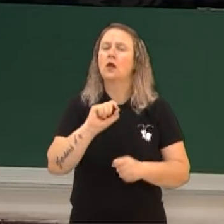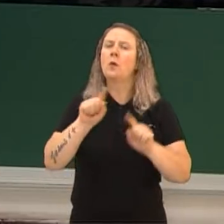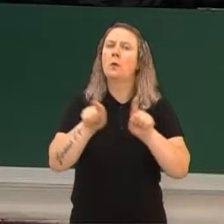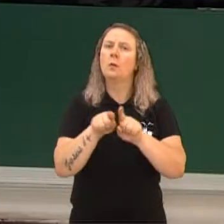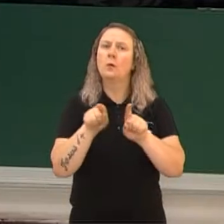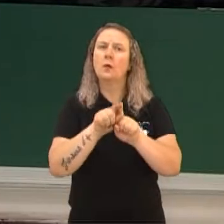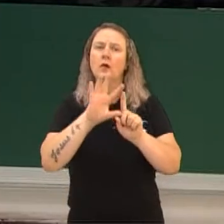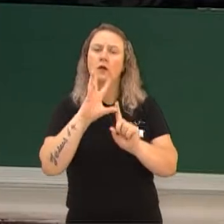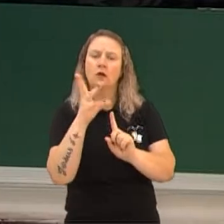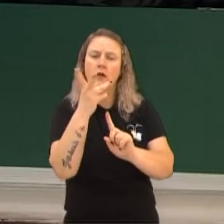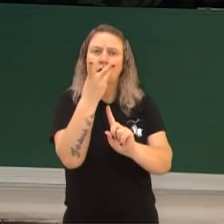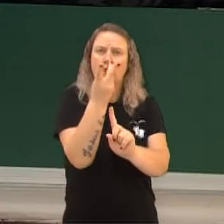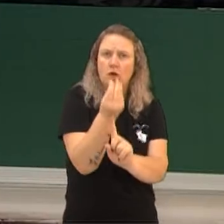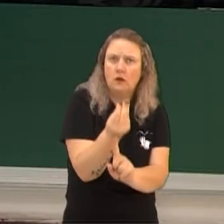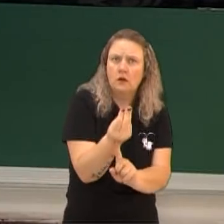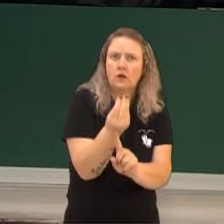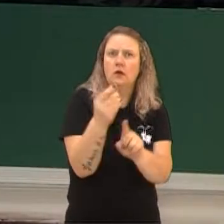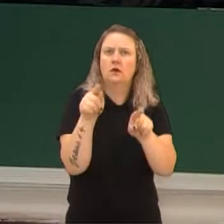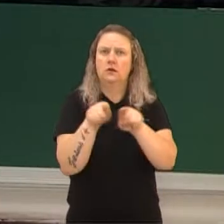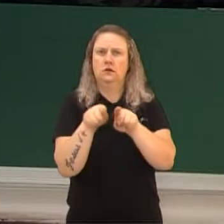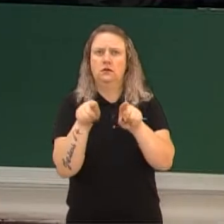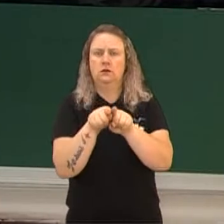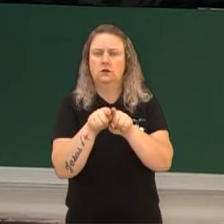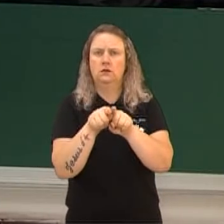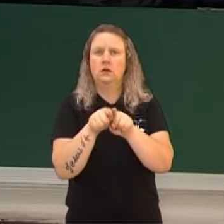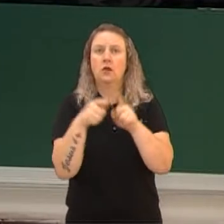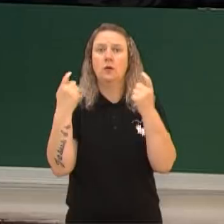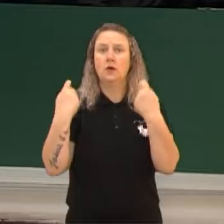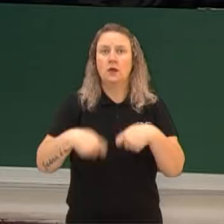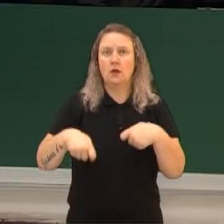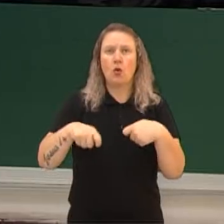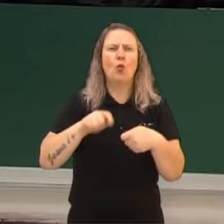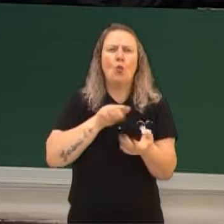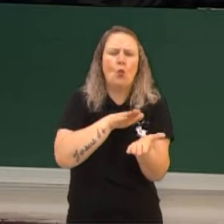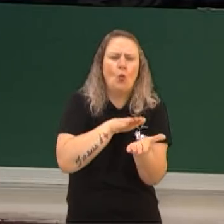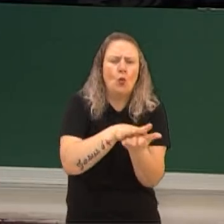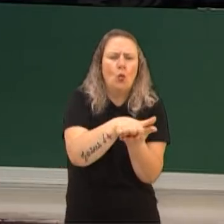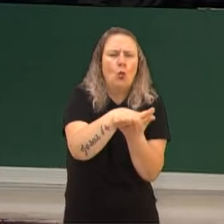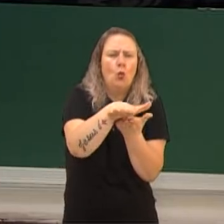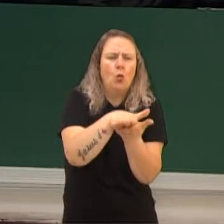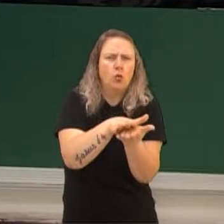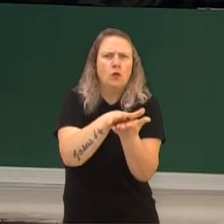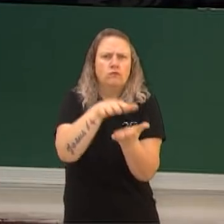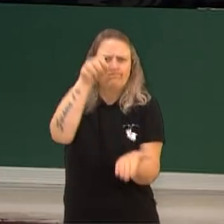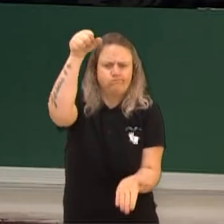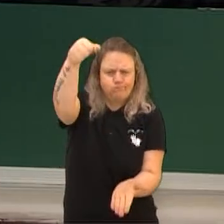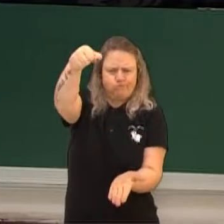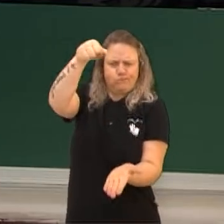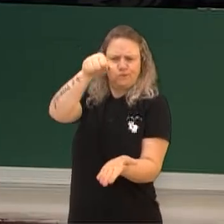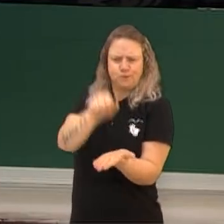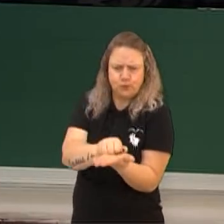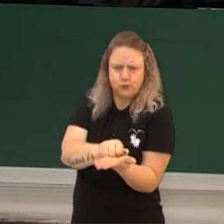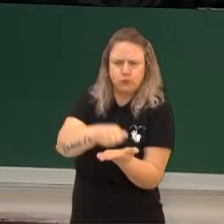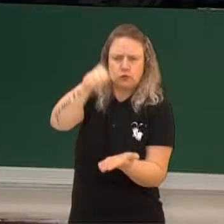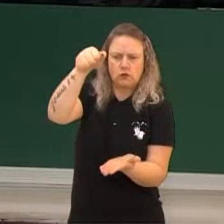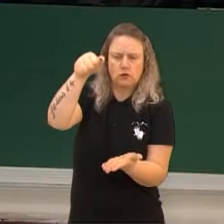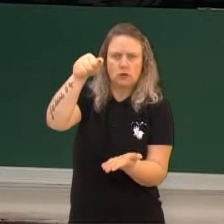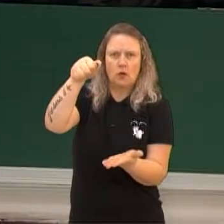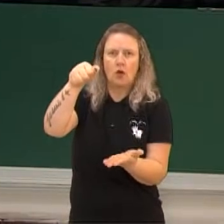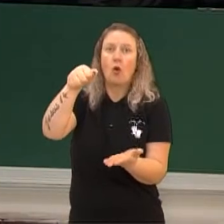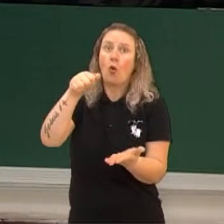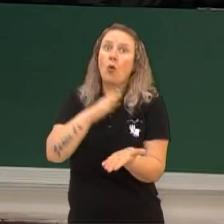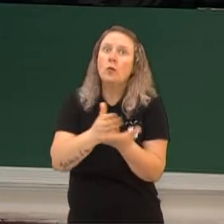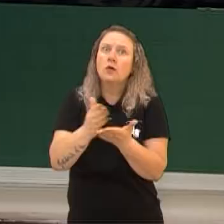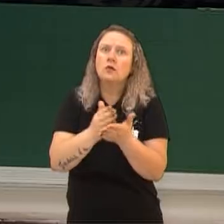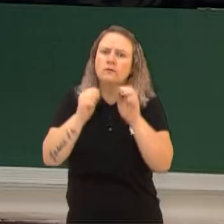arte, né, como nós vimos lá na xilogravura, por exemplo, com as impressões, elas começaram a ser divulgadas amplamente. Por quê? Porque